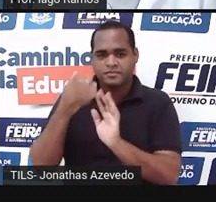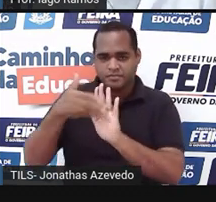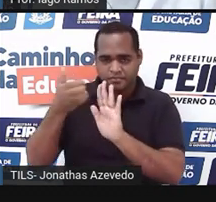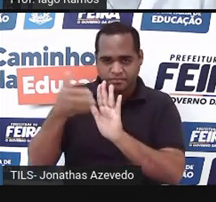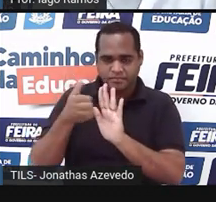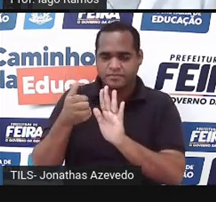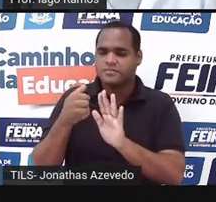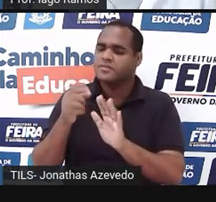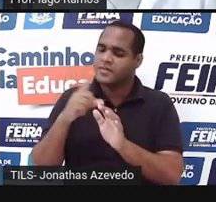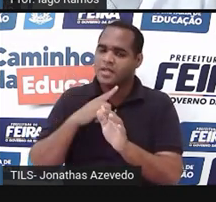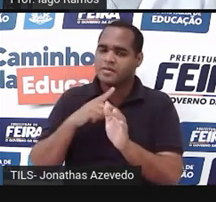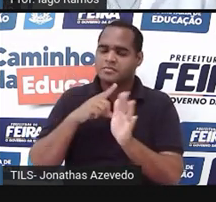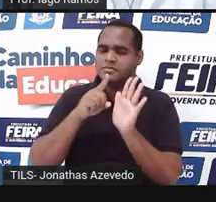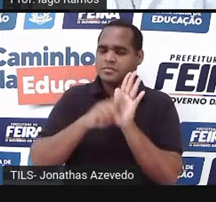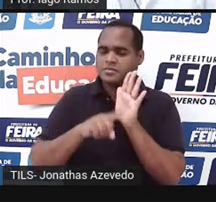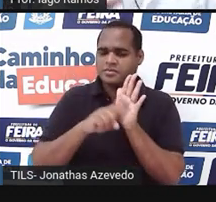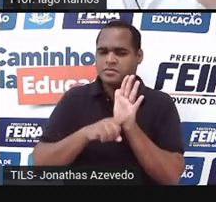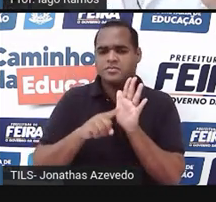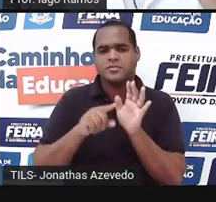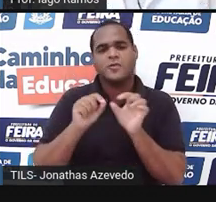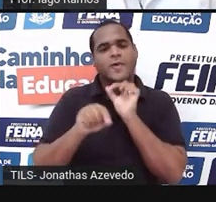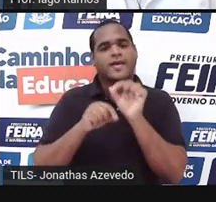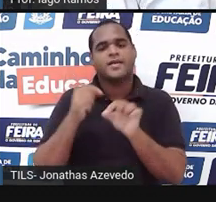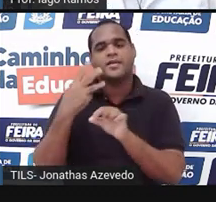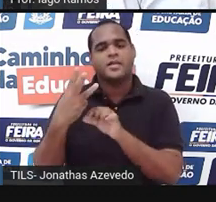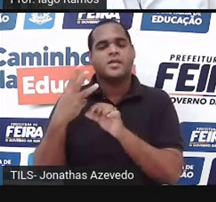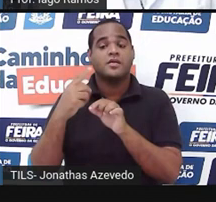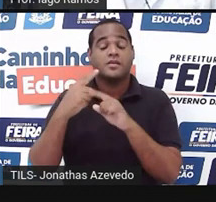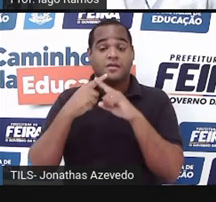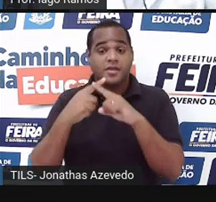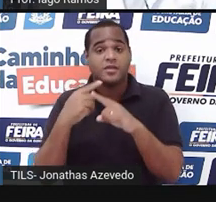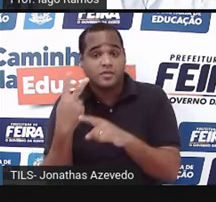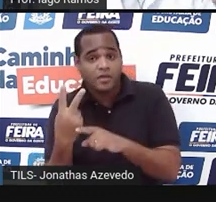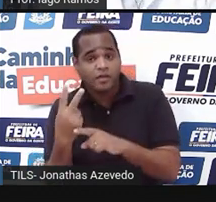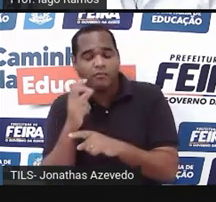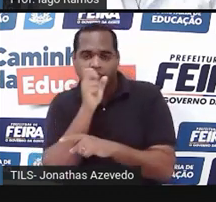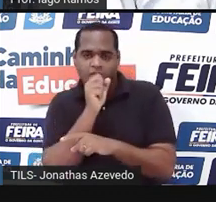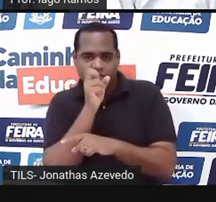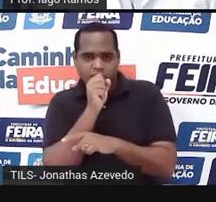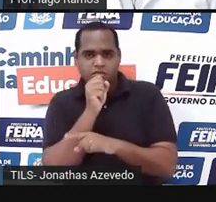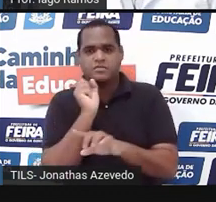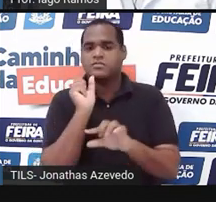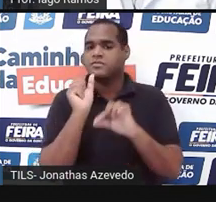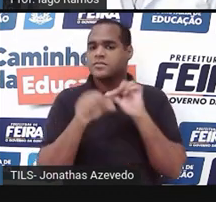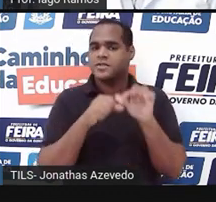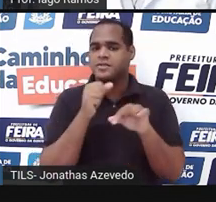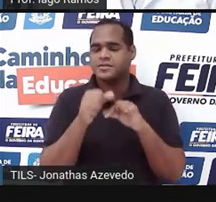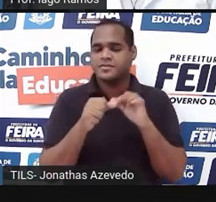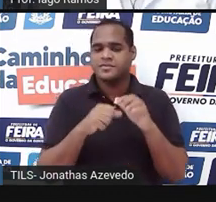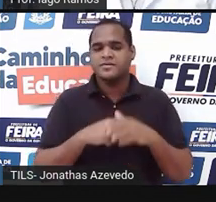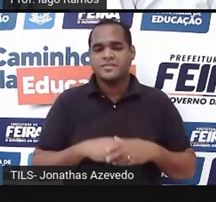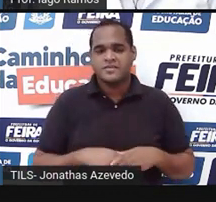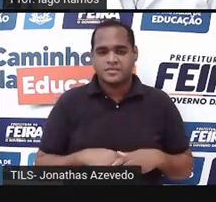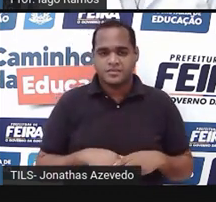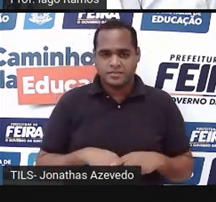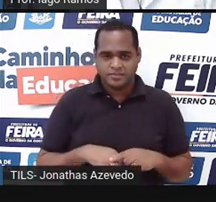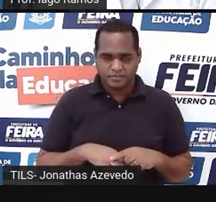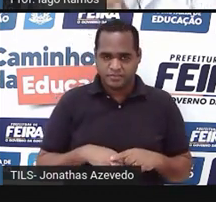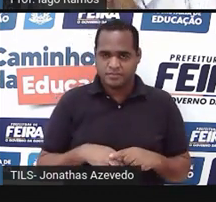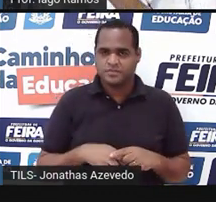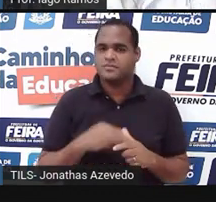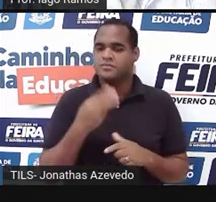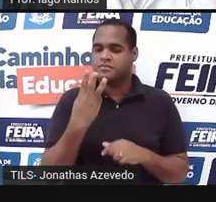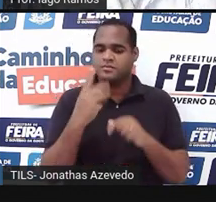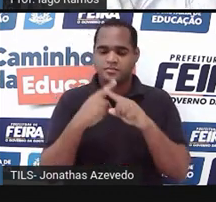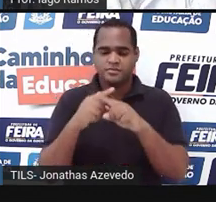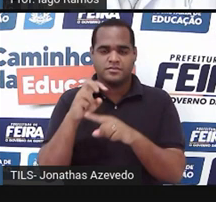certo e aí fazendo três vezes 2 em laranja seis fazendo três vezes cinco